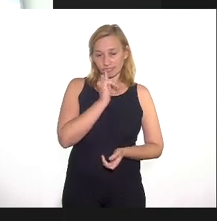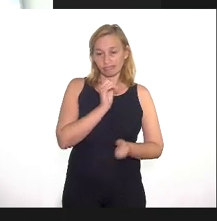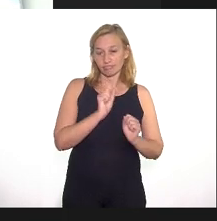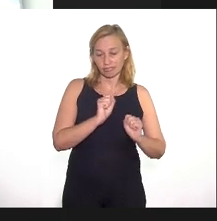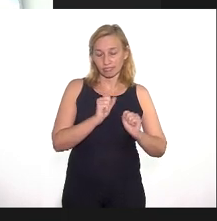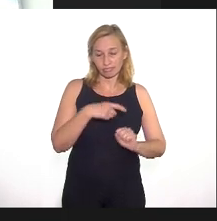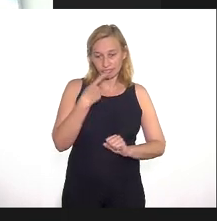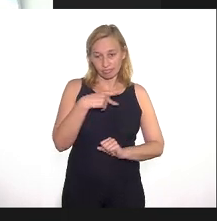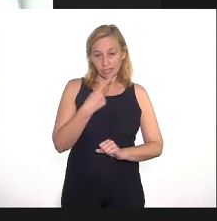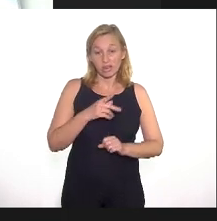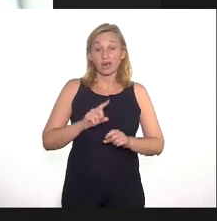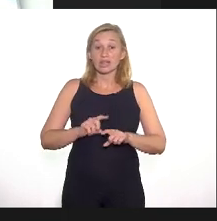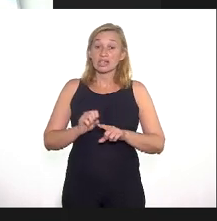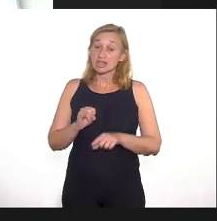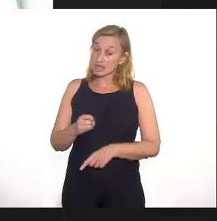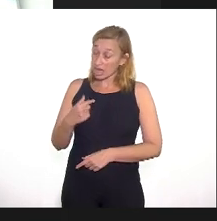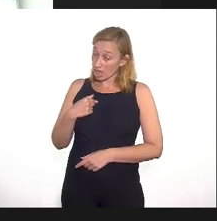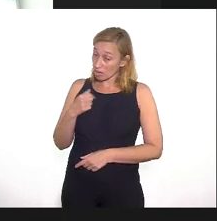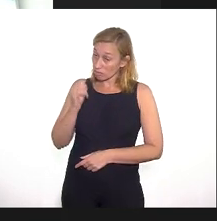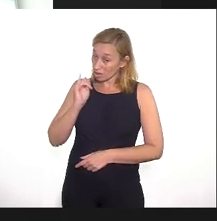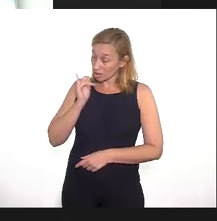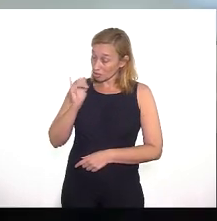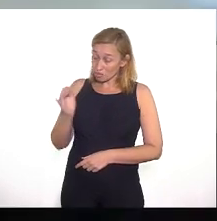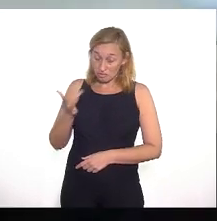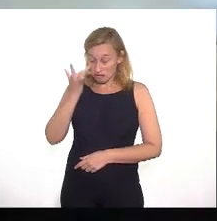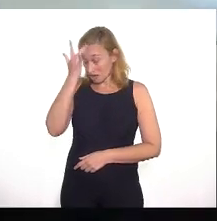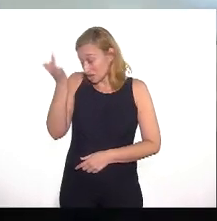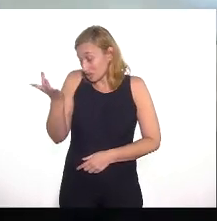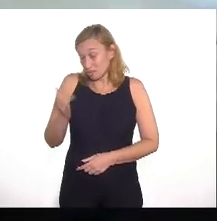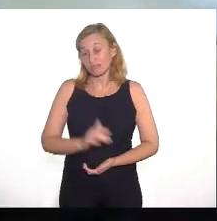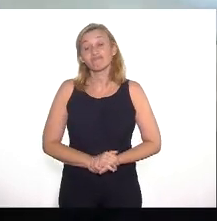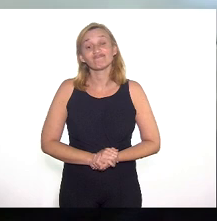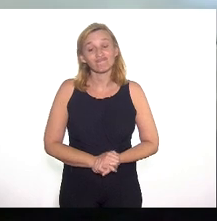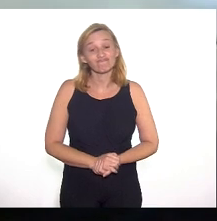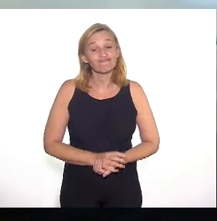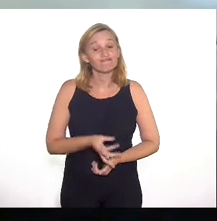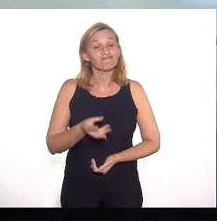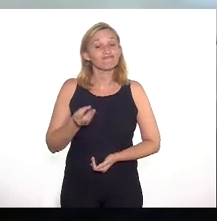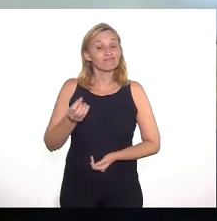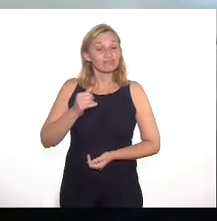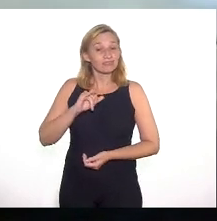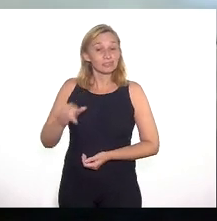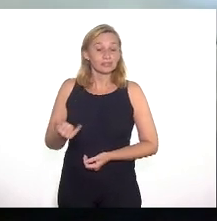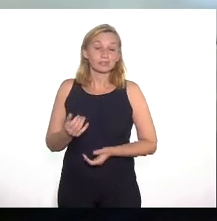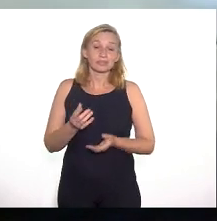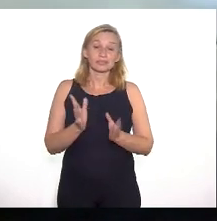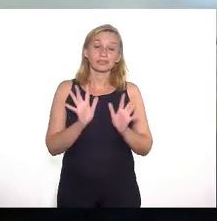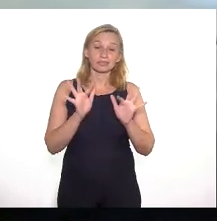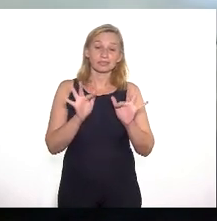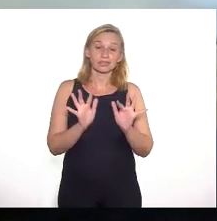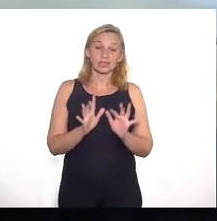expressar. Mas se eu sou o relator, mais fácil ainda. Aproveito